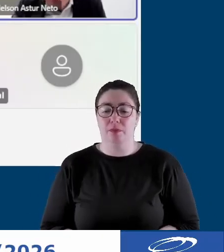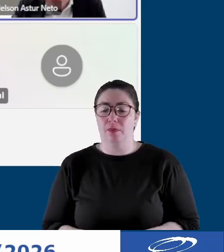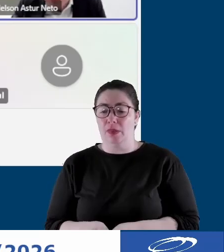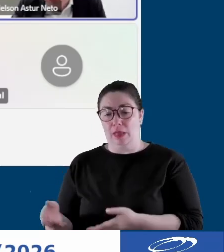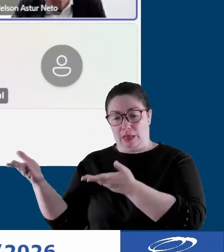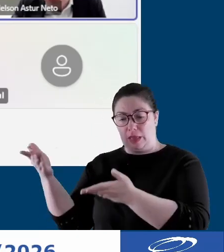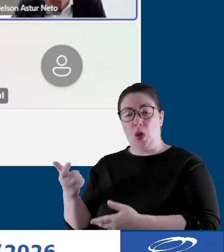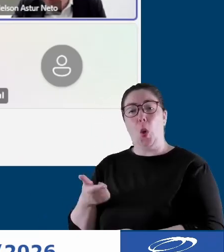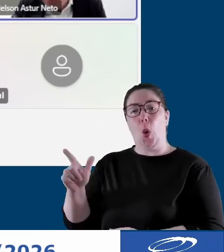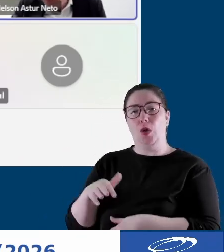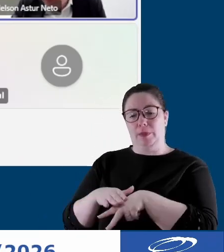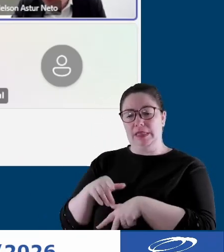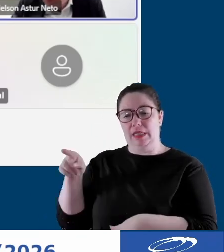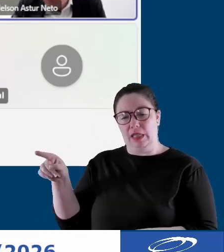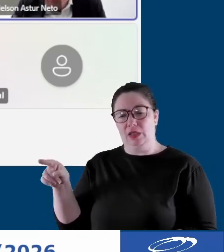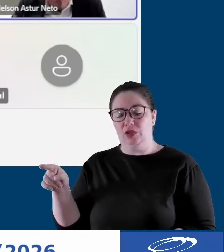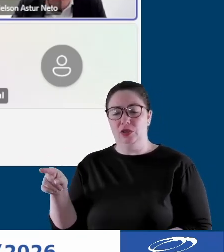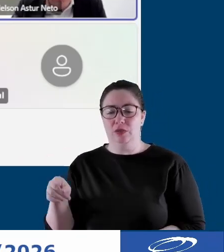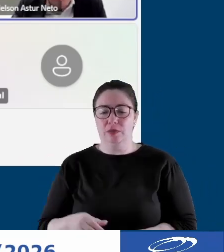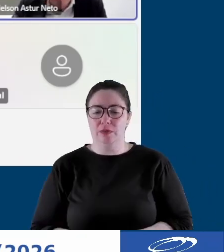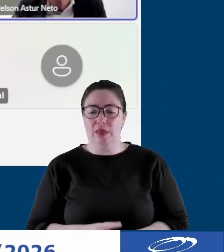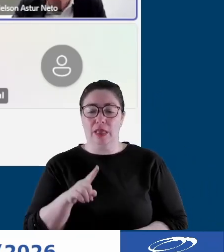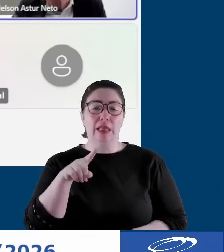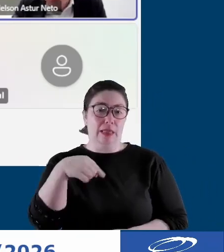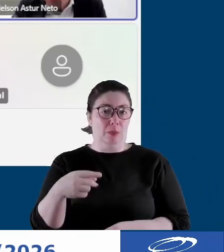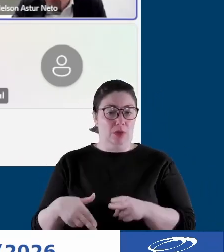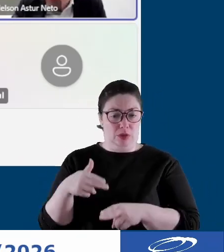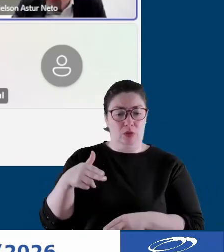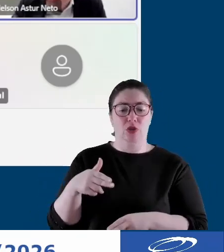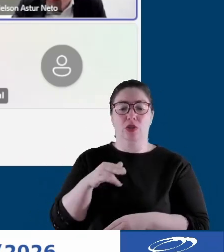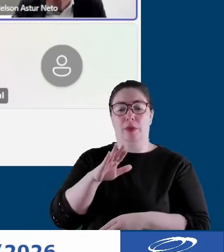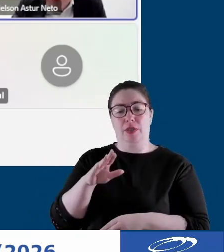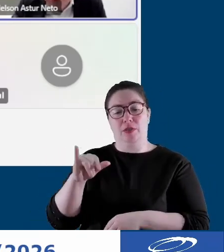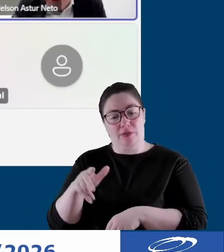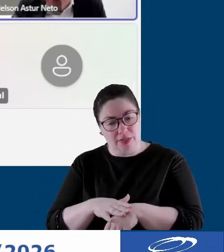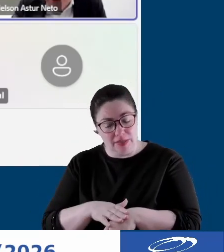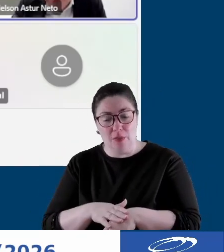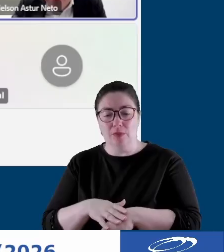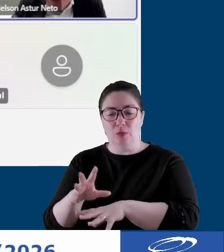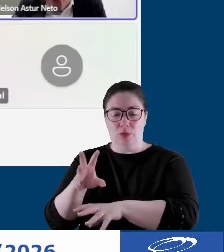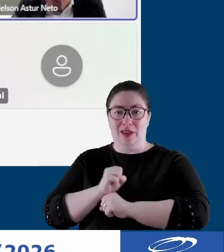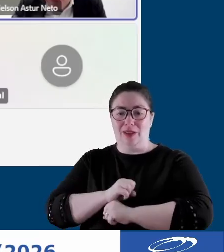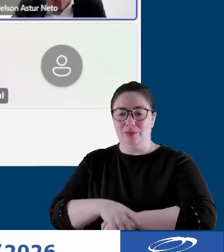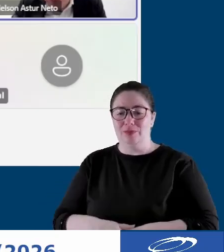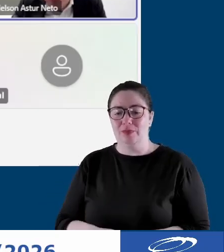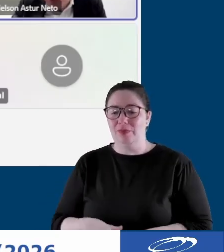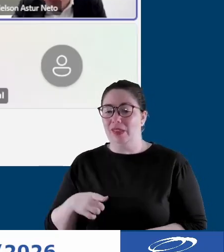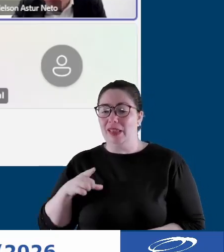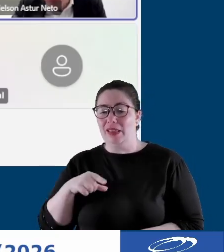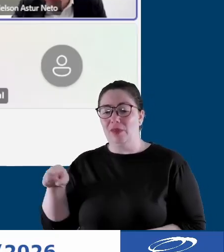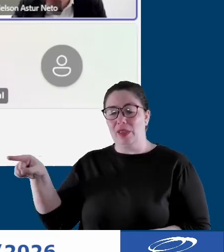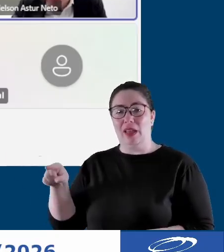por via posterior, com soltura aqui de parafusos, destruição da placa terminal só no nível de